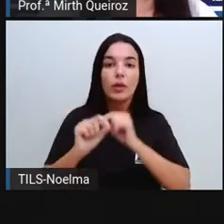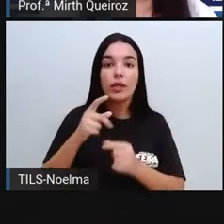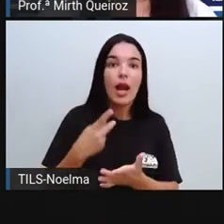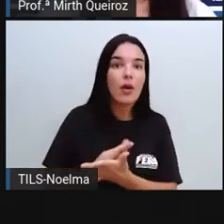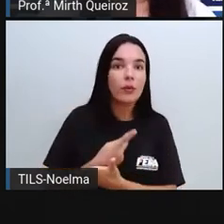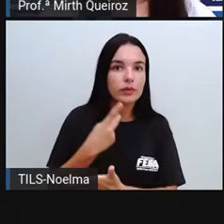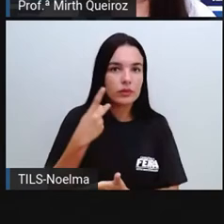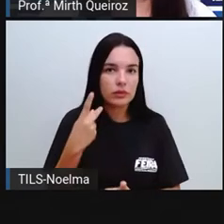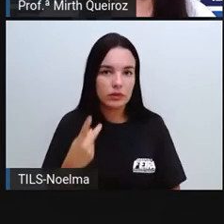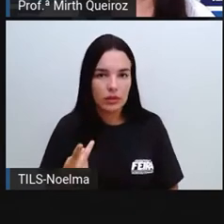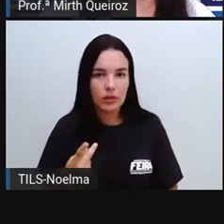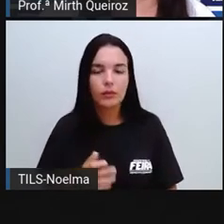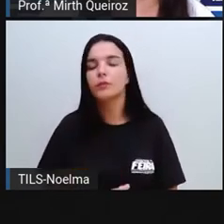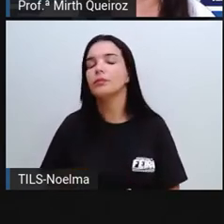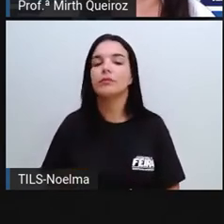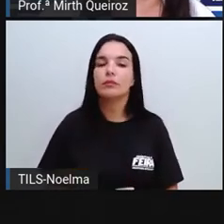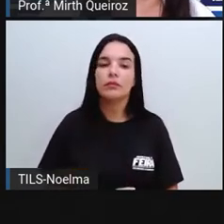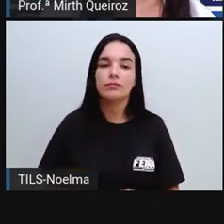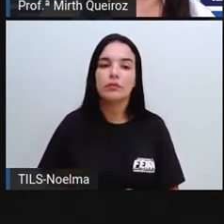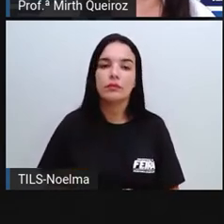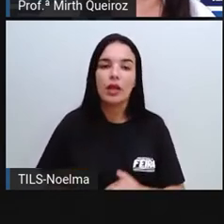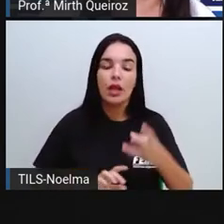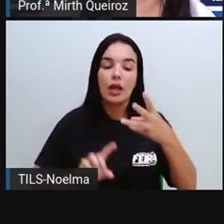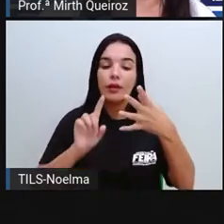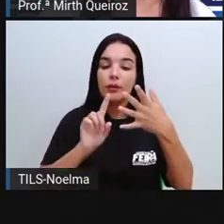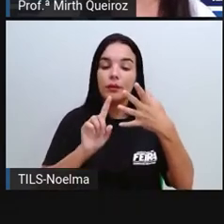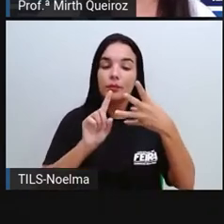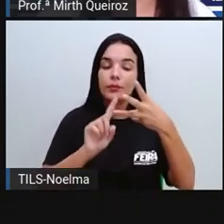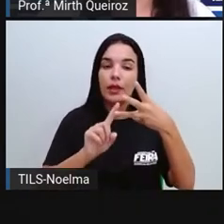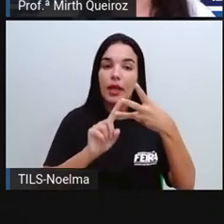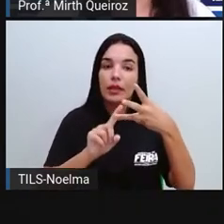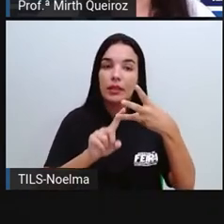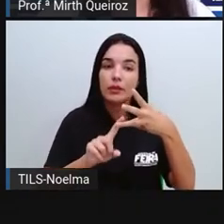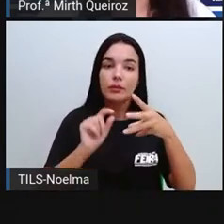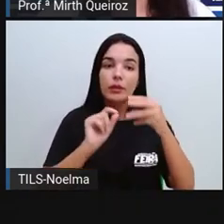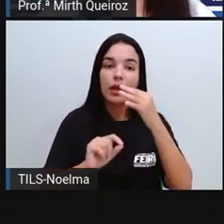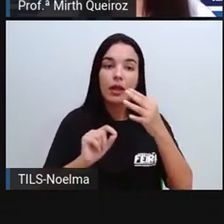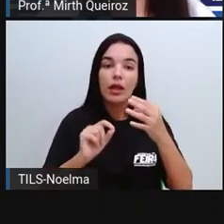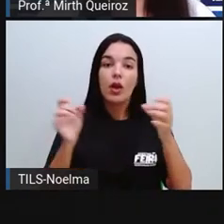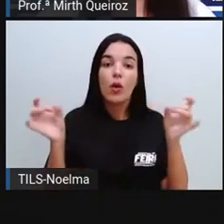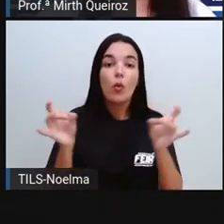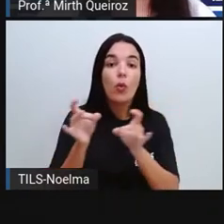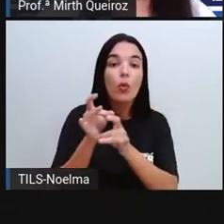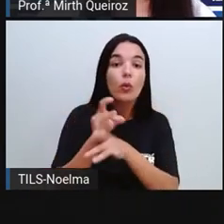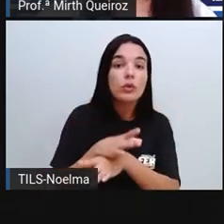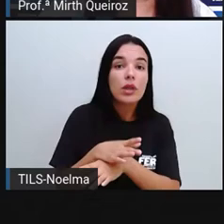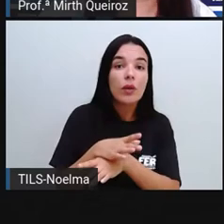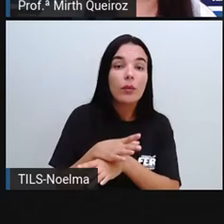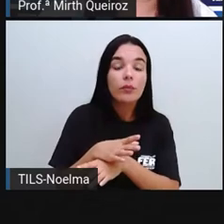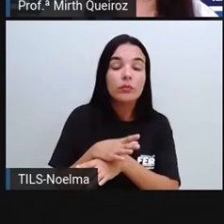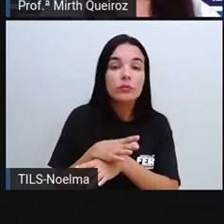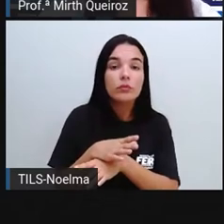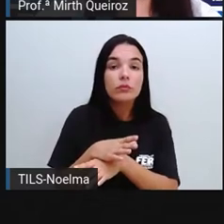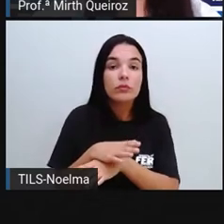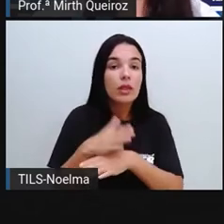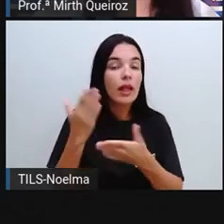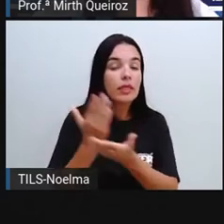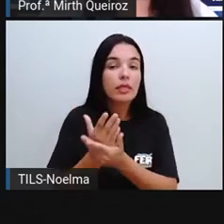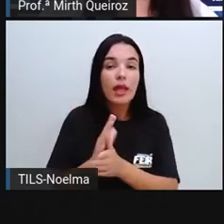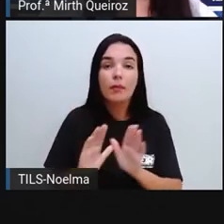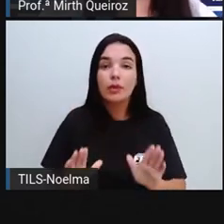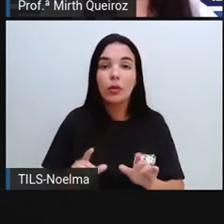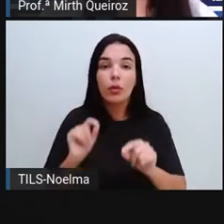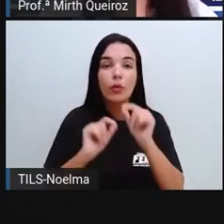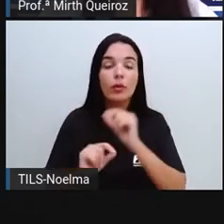clímax, né? Do fato aí a ser relatado. E a conclusão é o desfecho, ou como